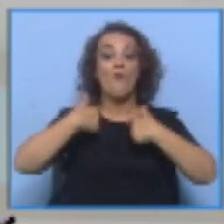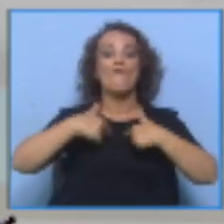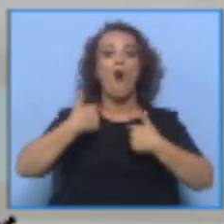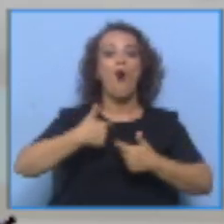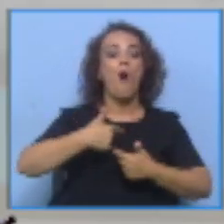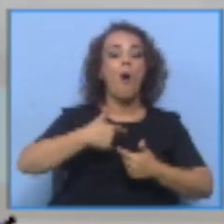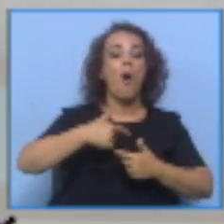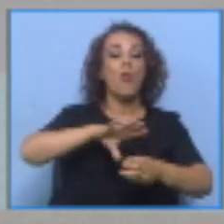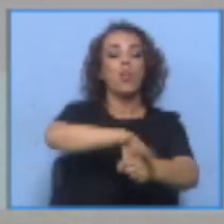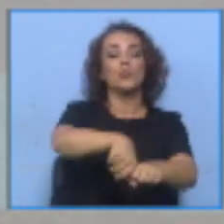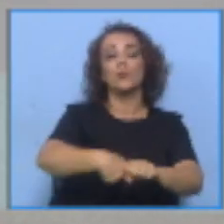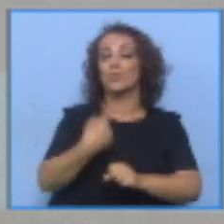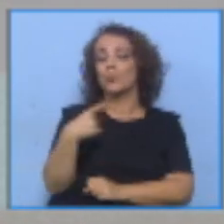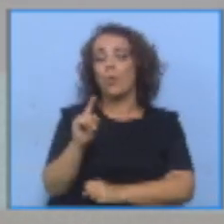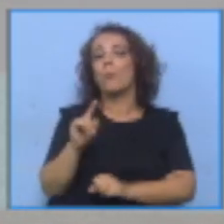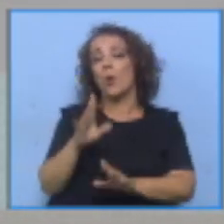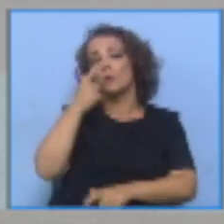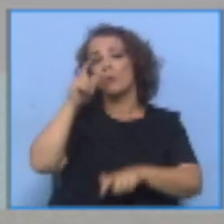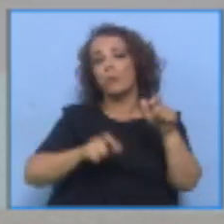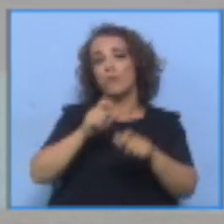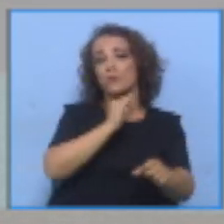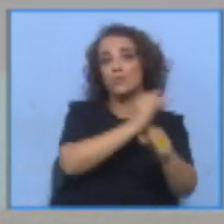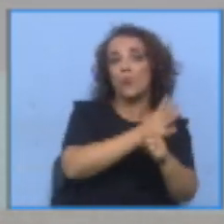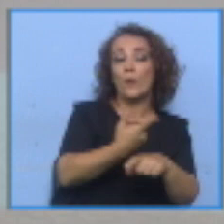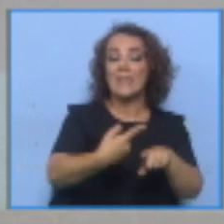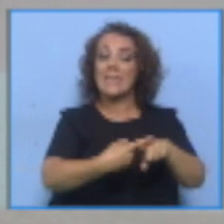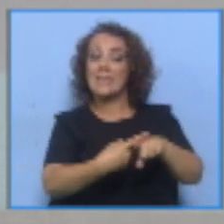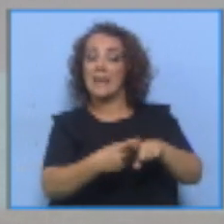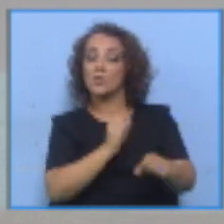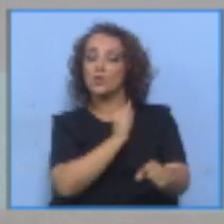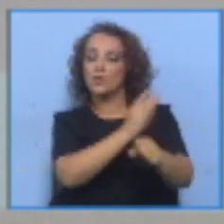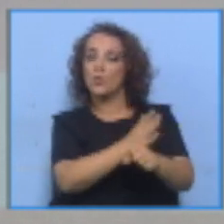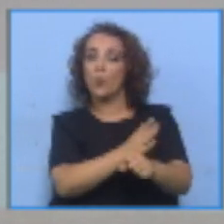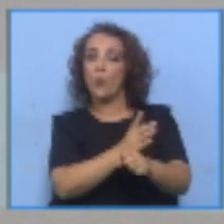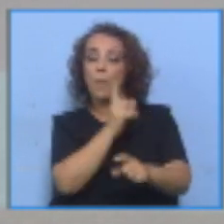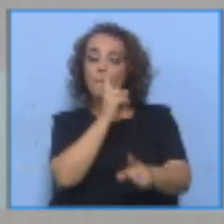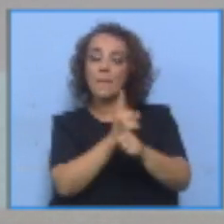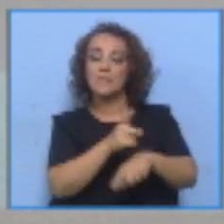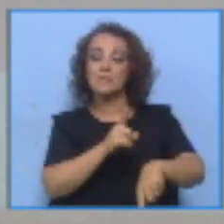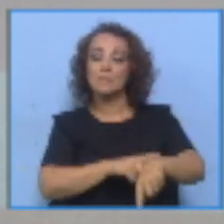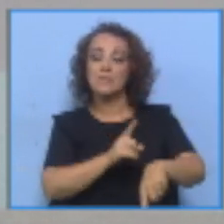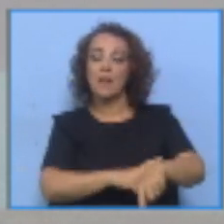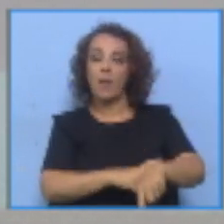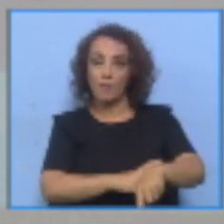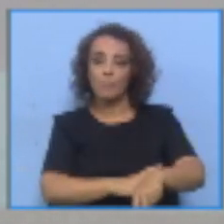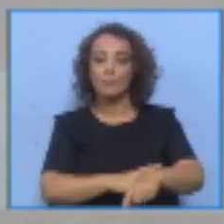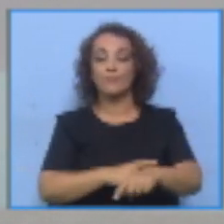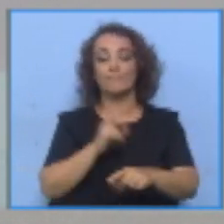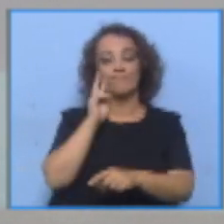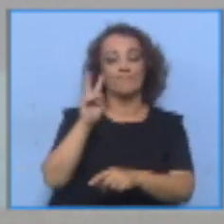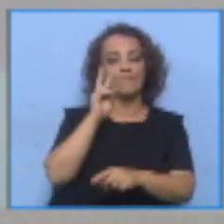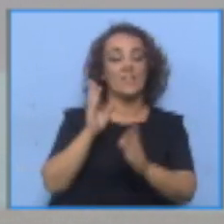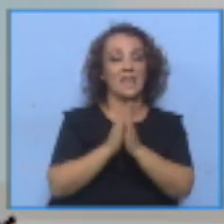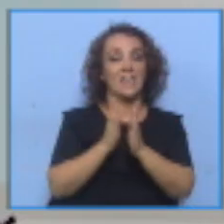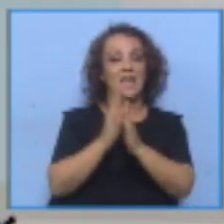mas porque outros povos e outros interesses acompanhavam também, ao mesmo tempo, a atividade missionária da Igreja.